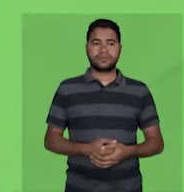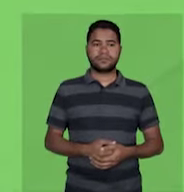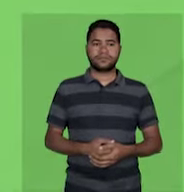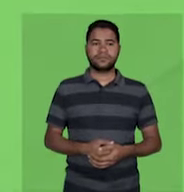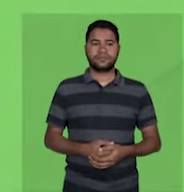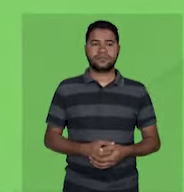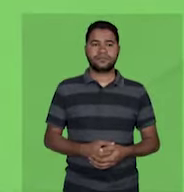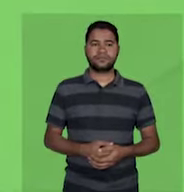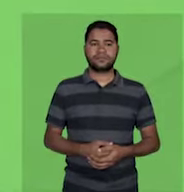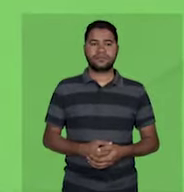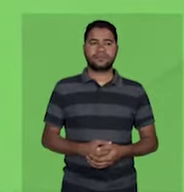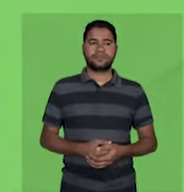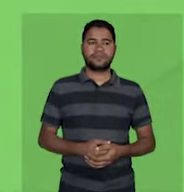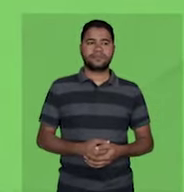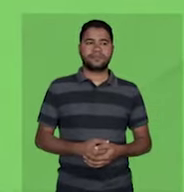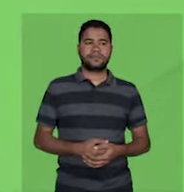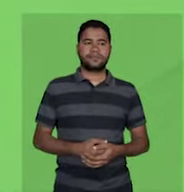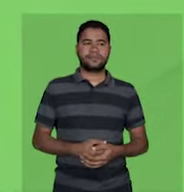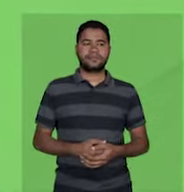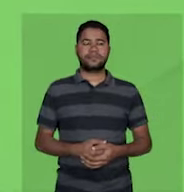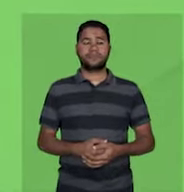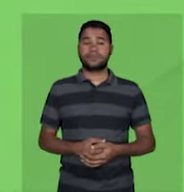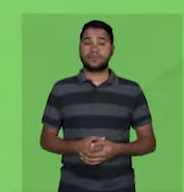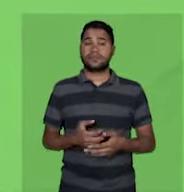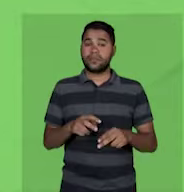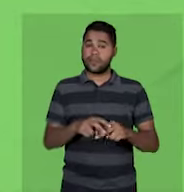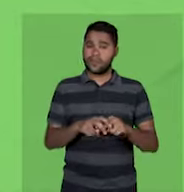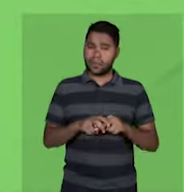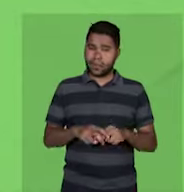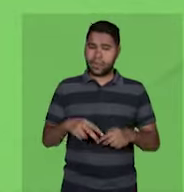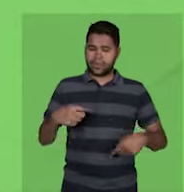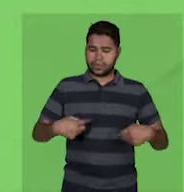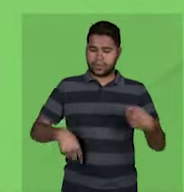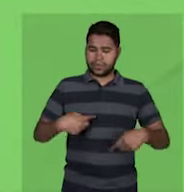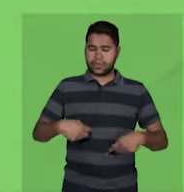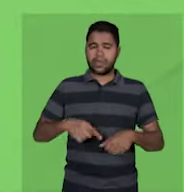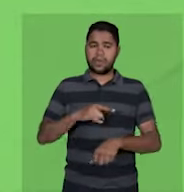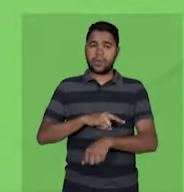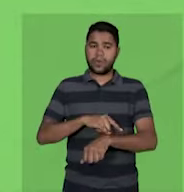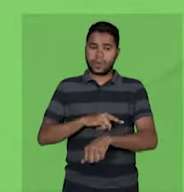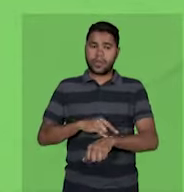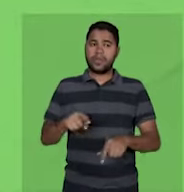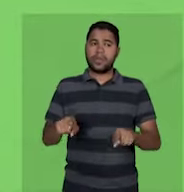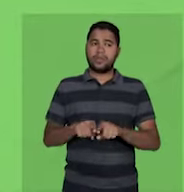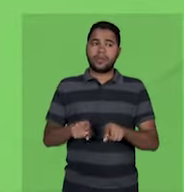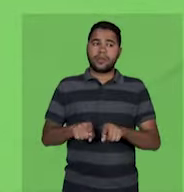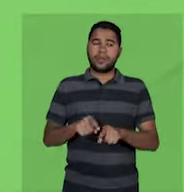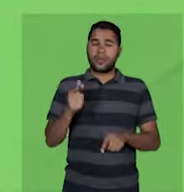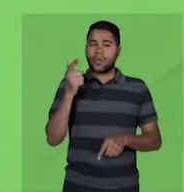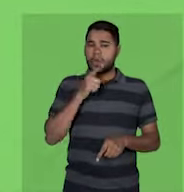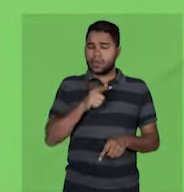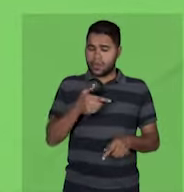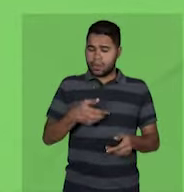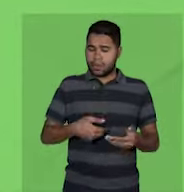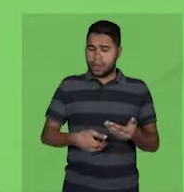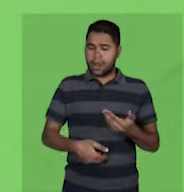através do sistema urinário, eu consigo eliminar